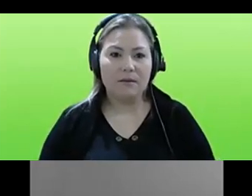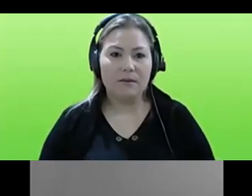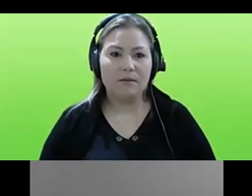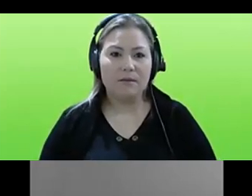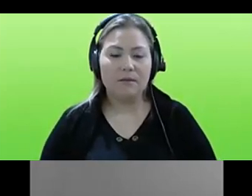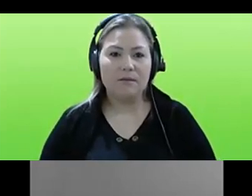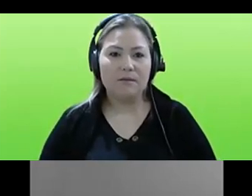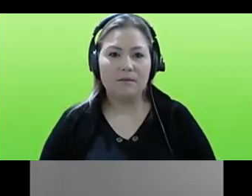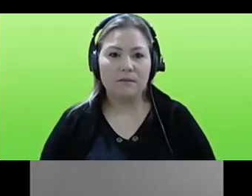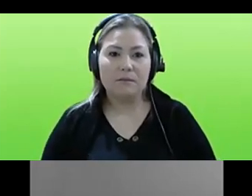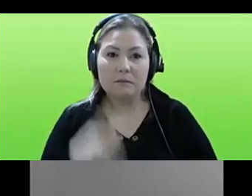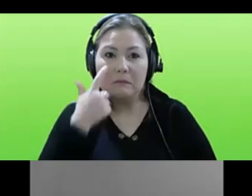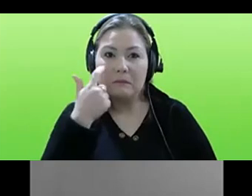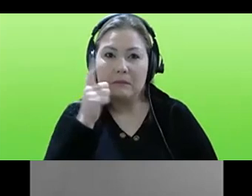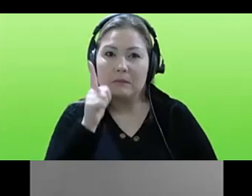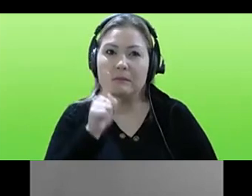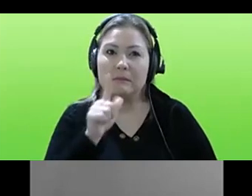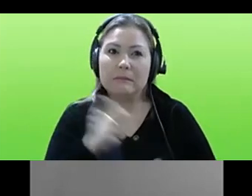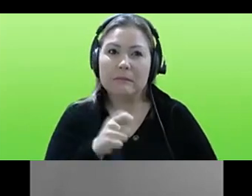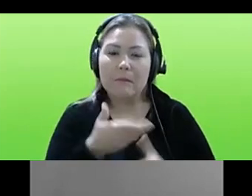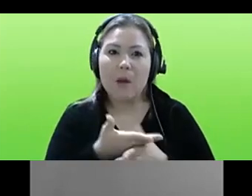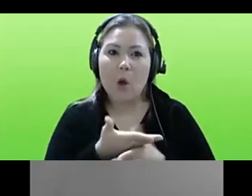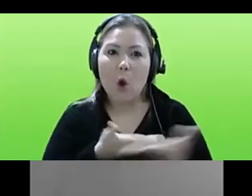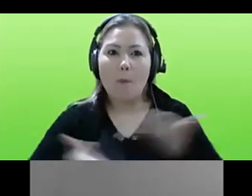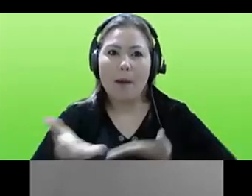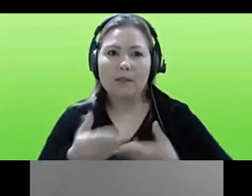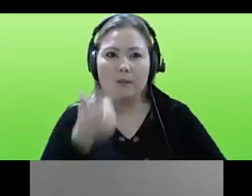Vamos ver se vai compartilhar aqui.